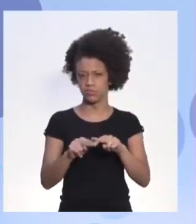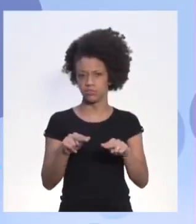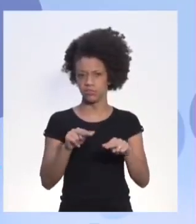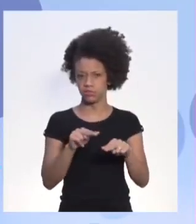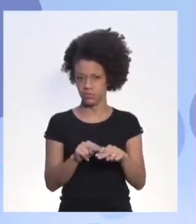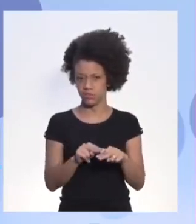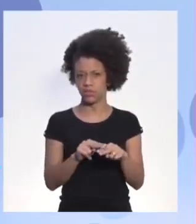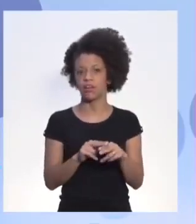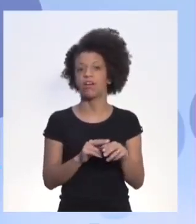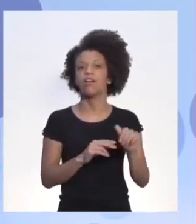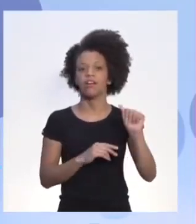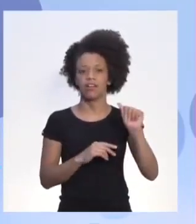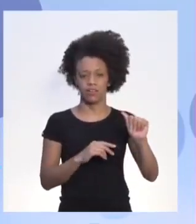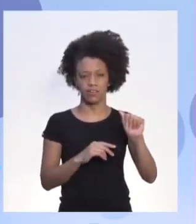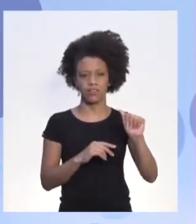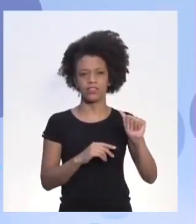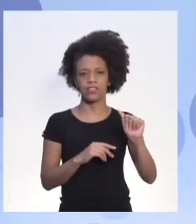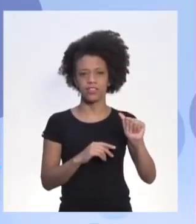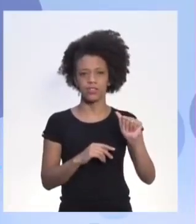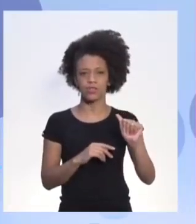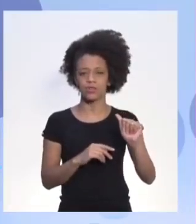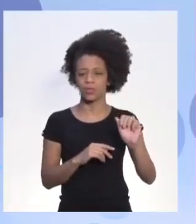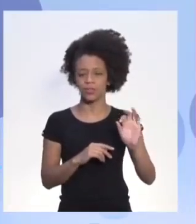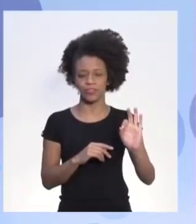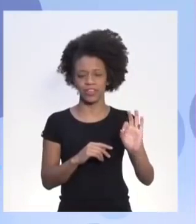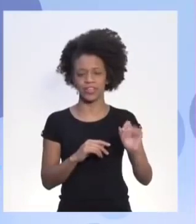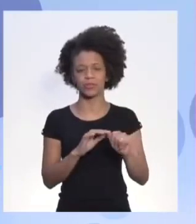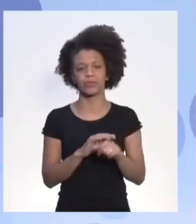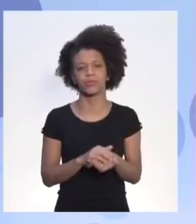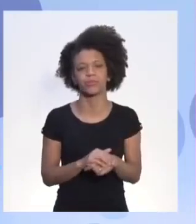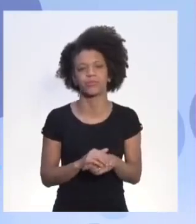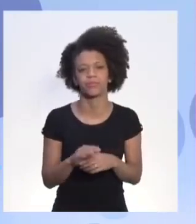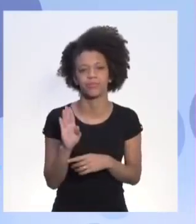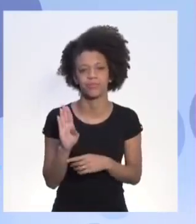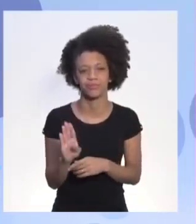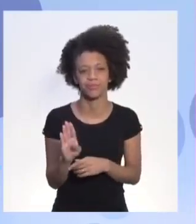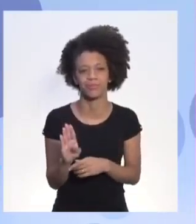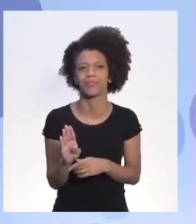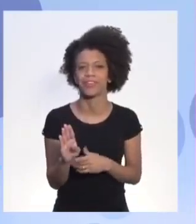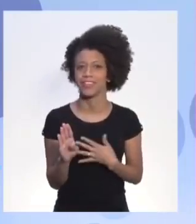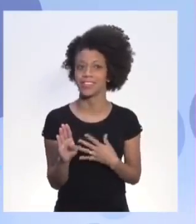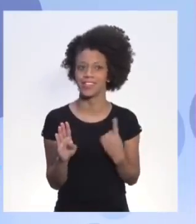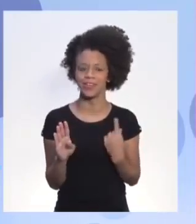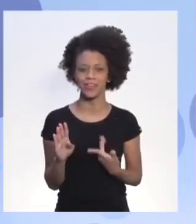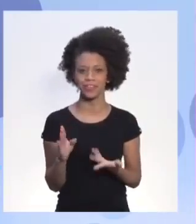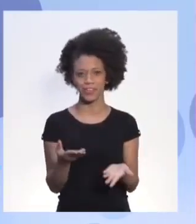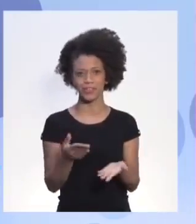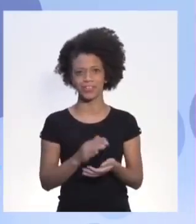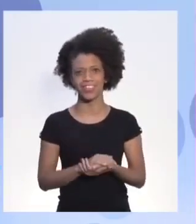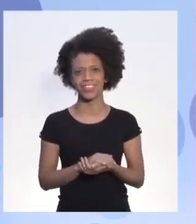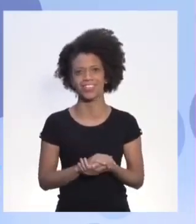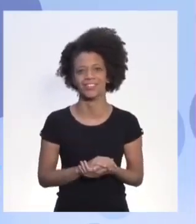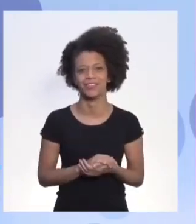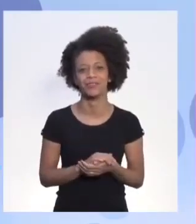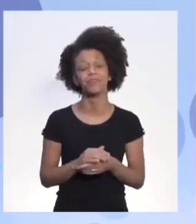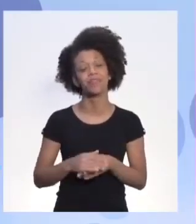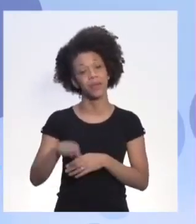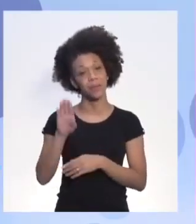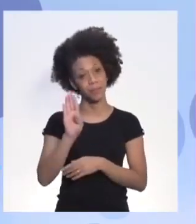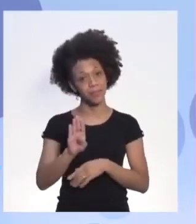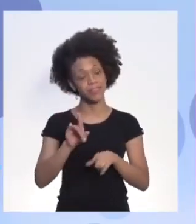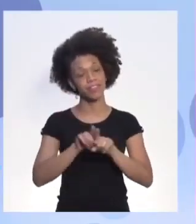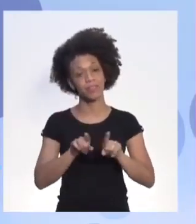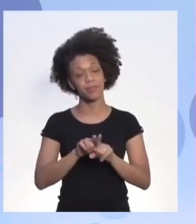que é a A. O Matheus, muita variação aqui. O Matheus Henrique falou que é D. Tá ok? O Pablo Henrique falou que é a B.